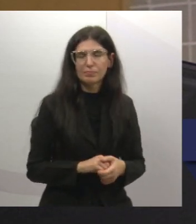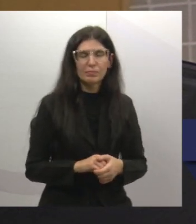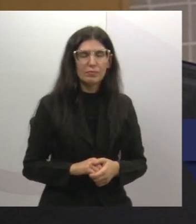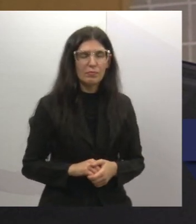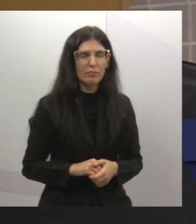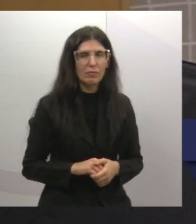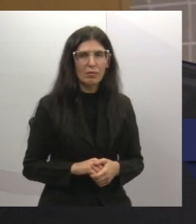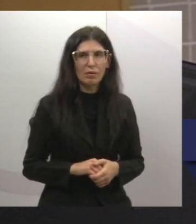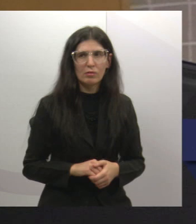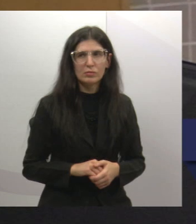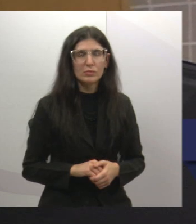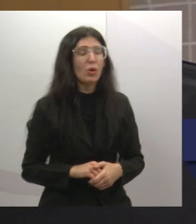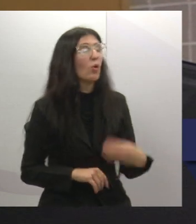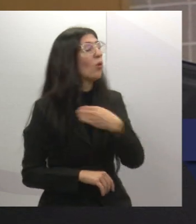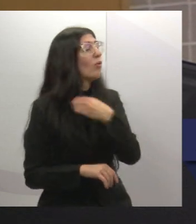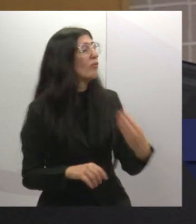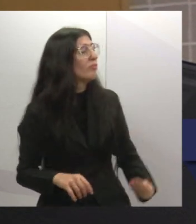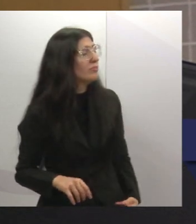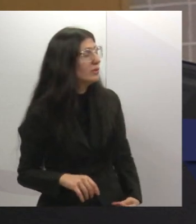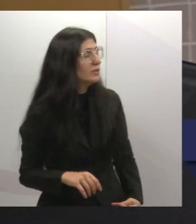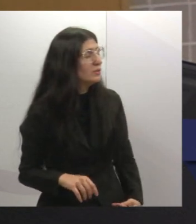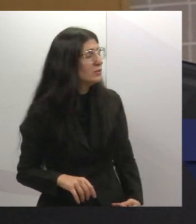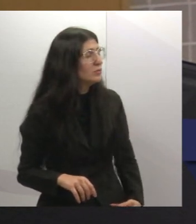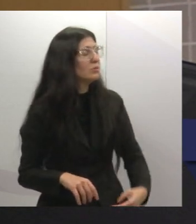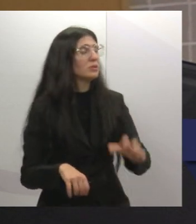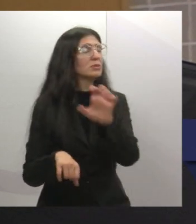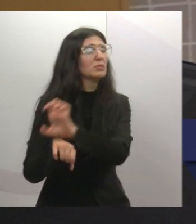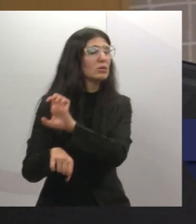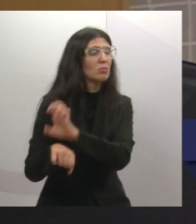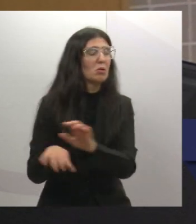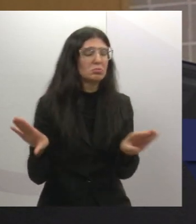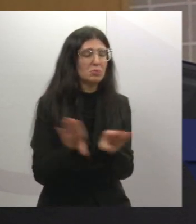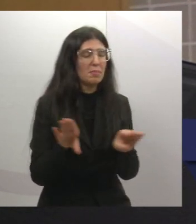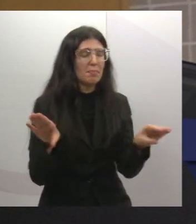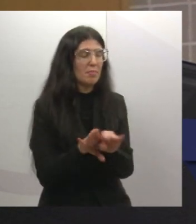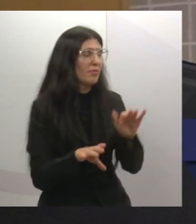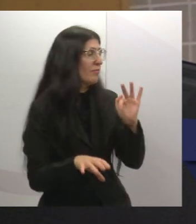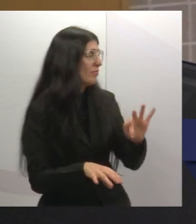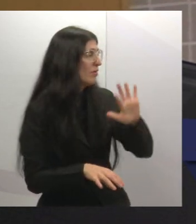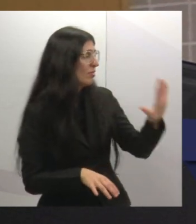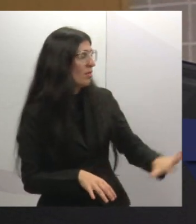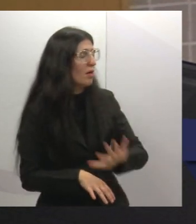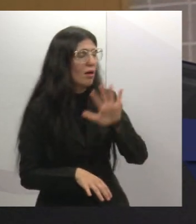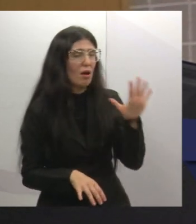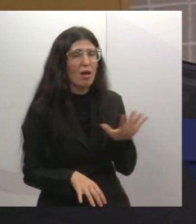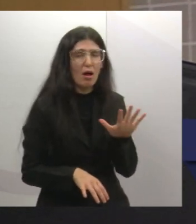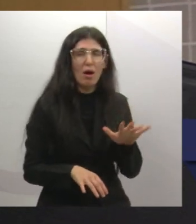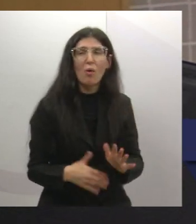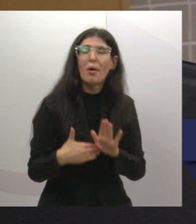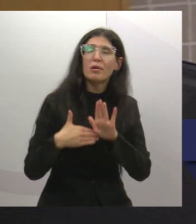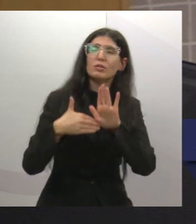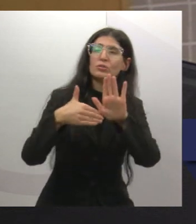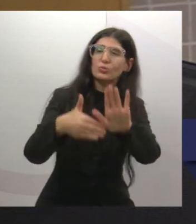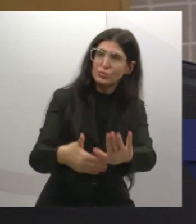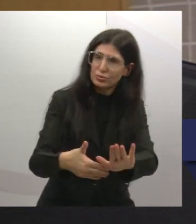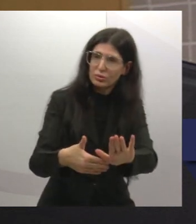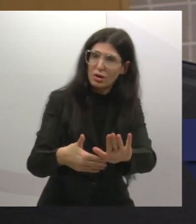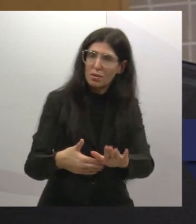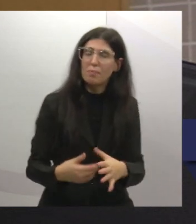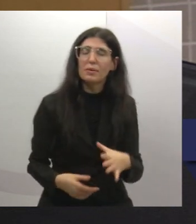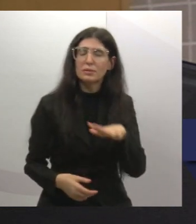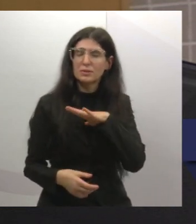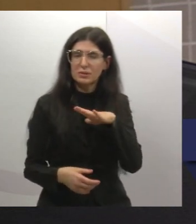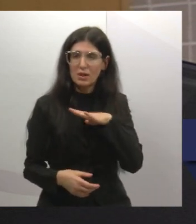que os governos, também estaduais e federais, irão disponibilizar para os